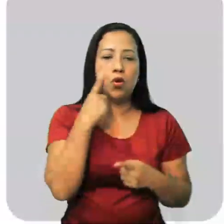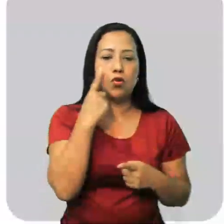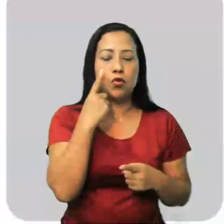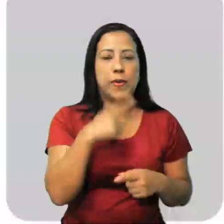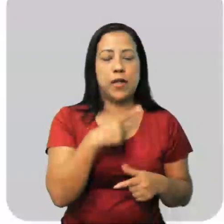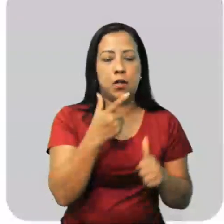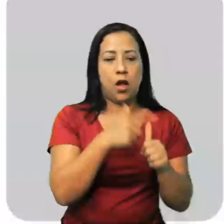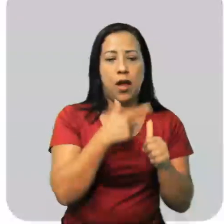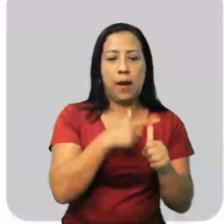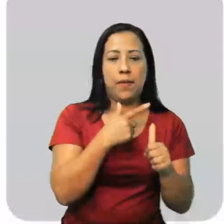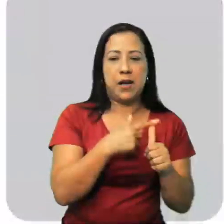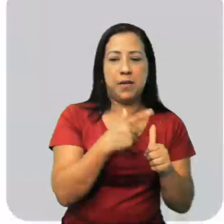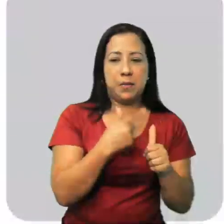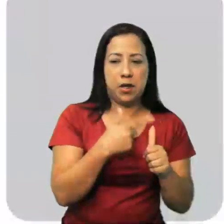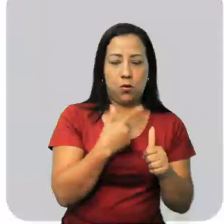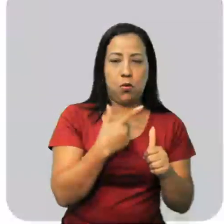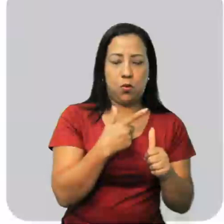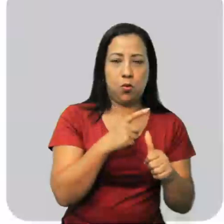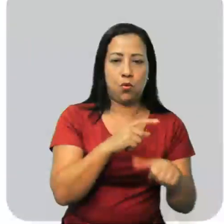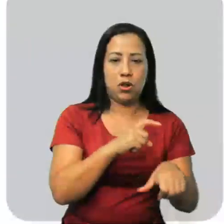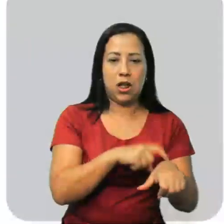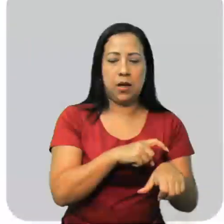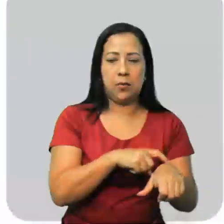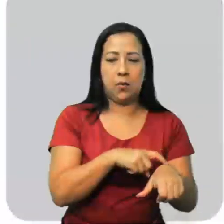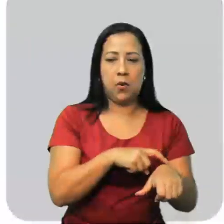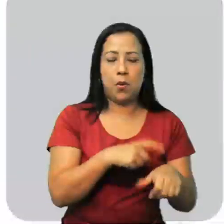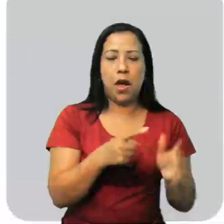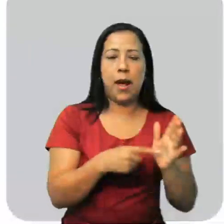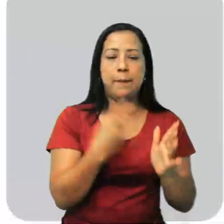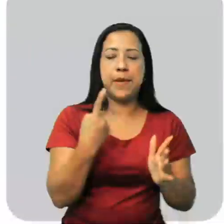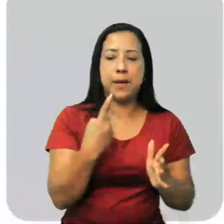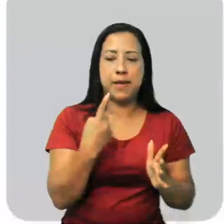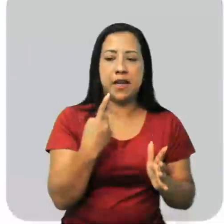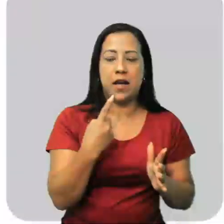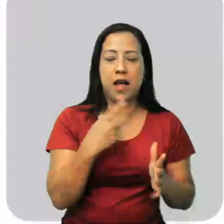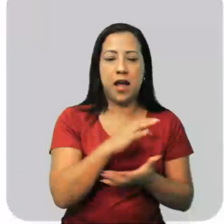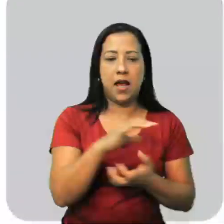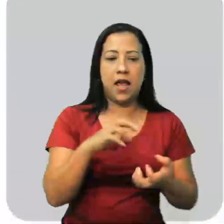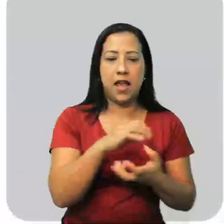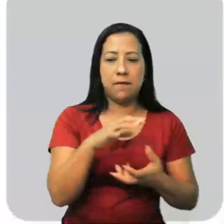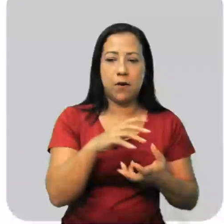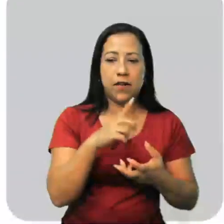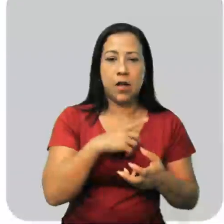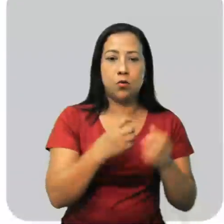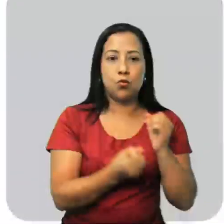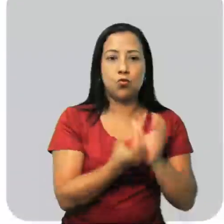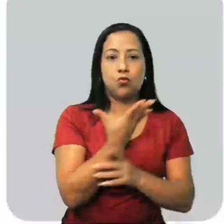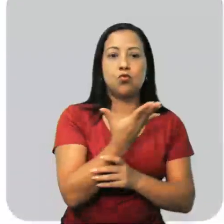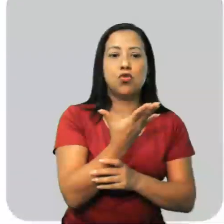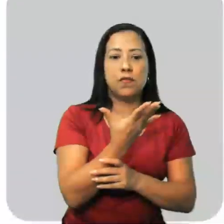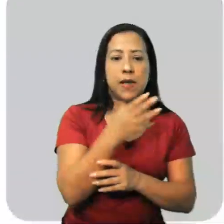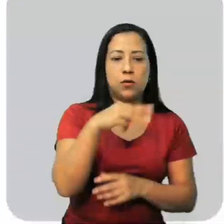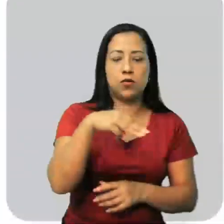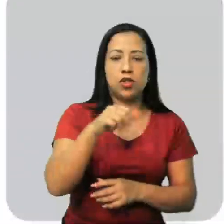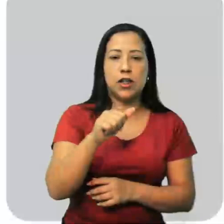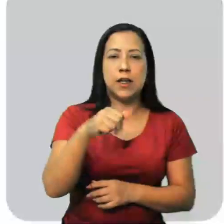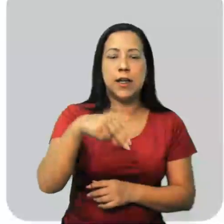vem no gráfico, ó. Primeira revolução, ó. Teve mecanização,